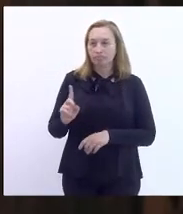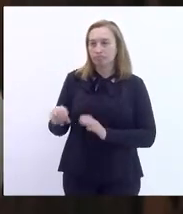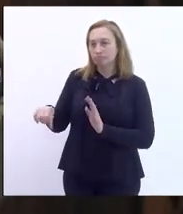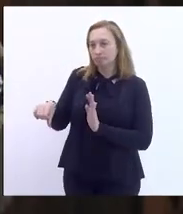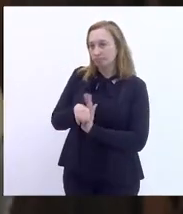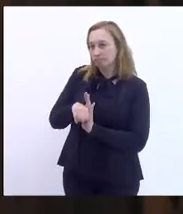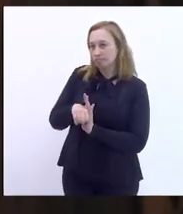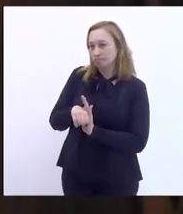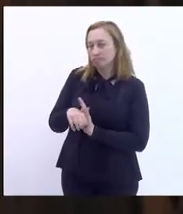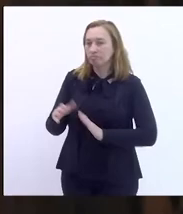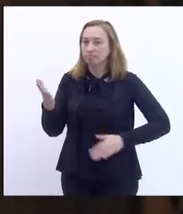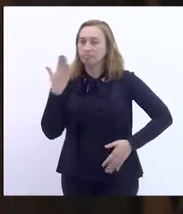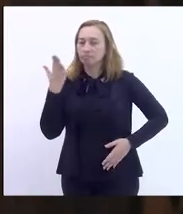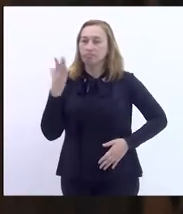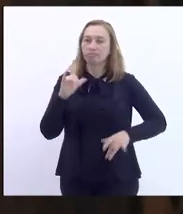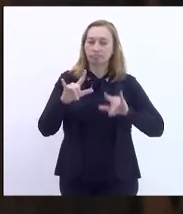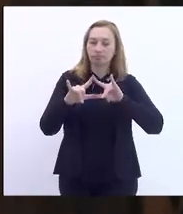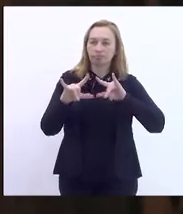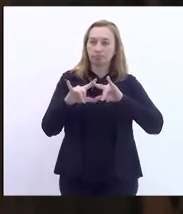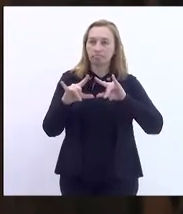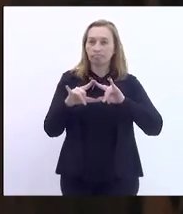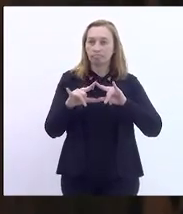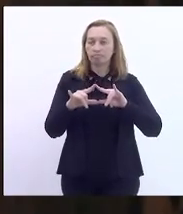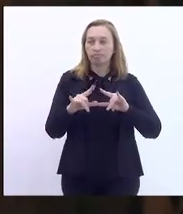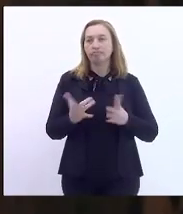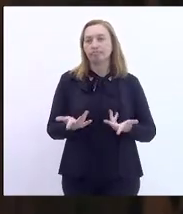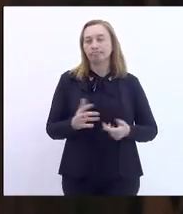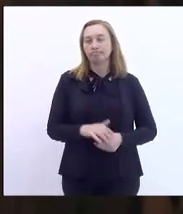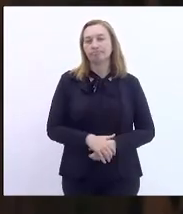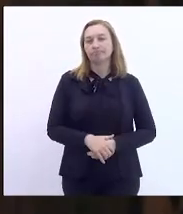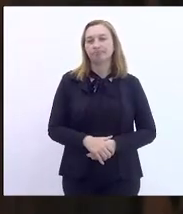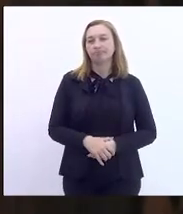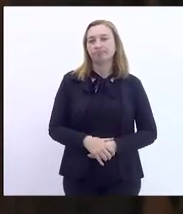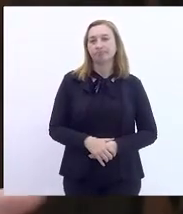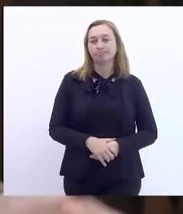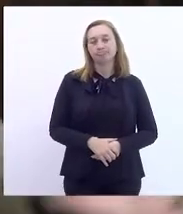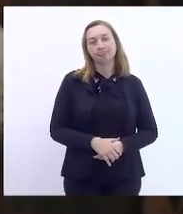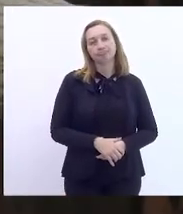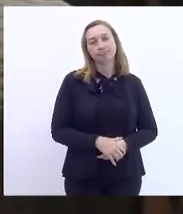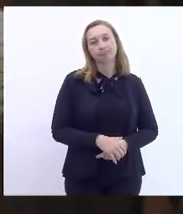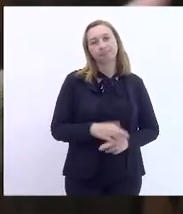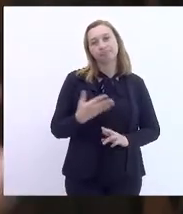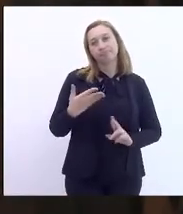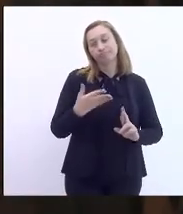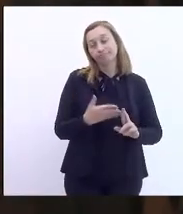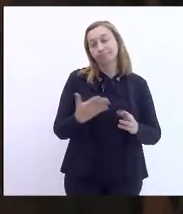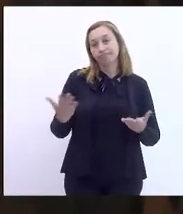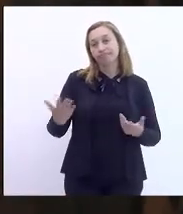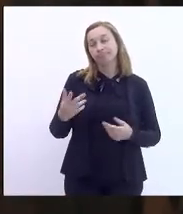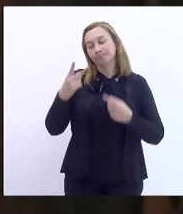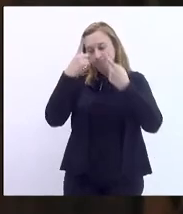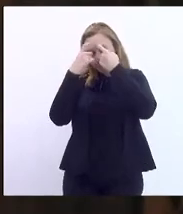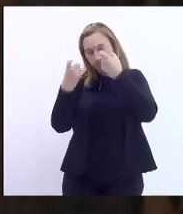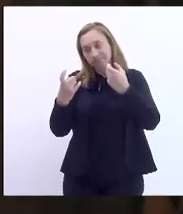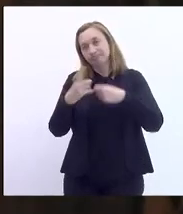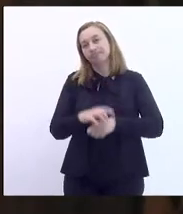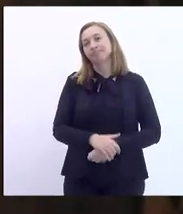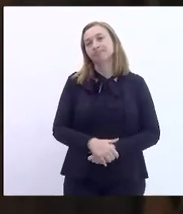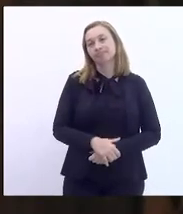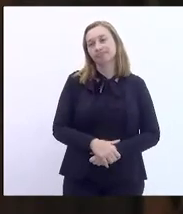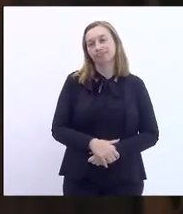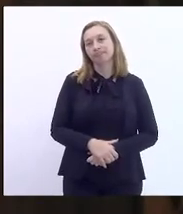milícias o tráfico armado a uma promiscuidade imensa E isso se reflete na violência